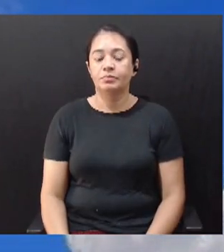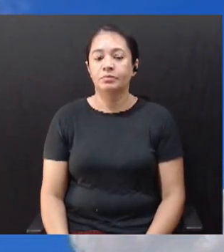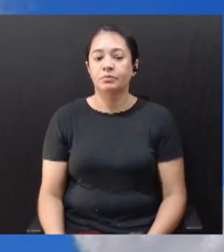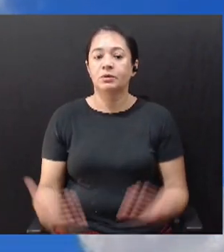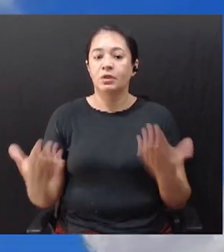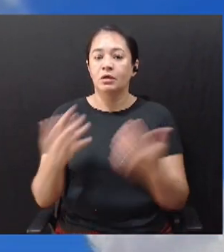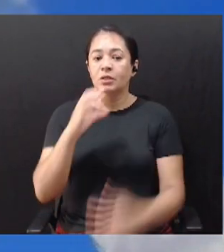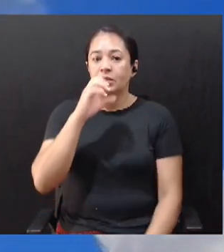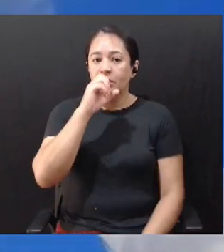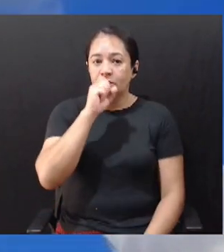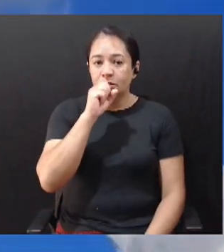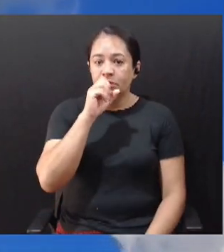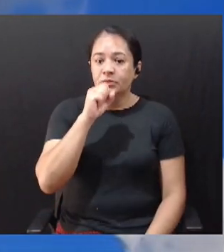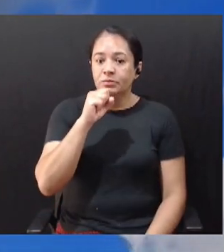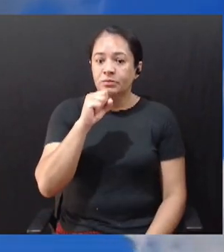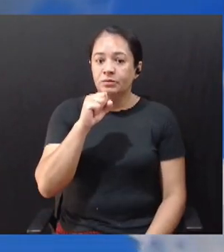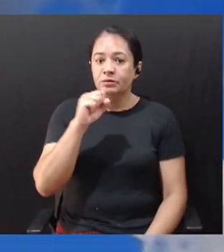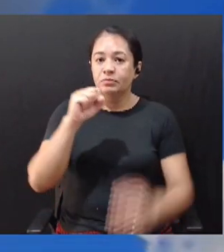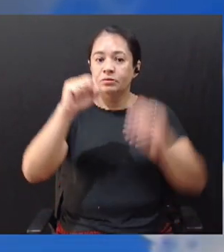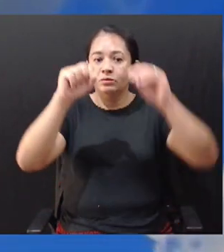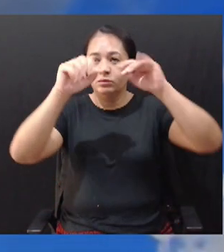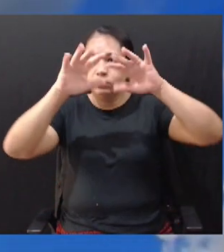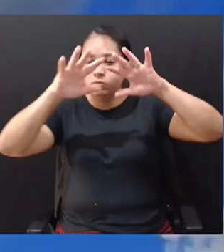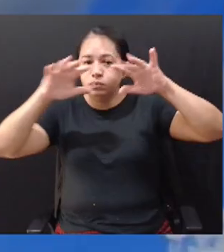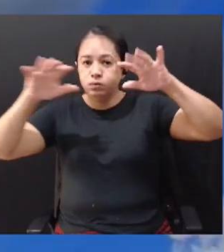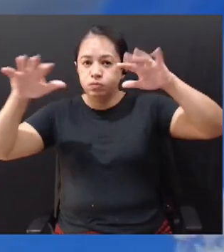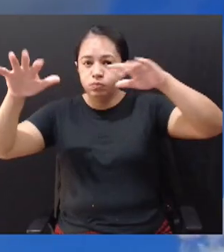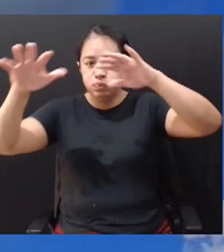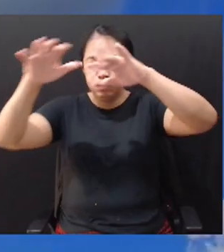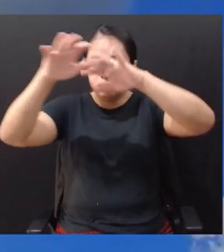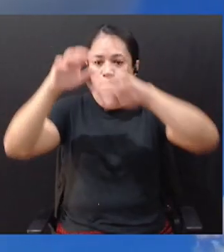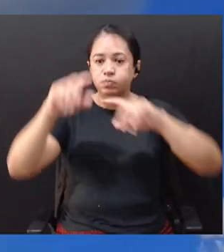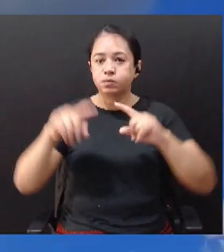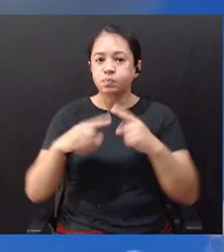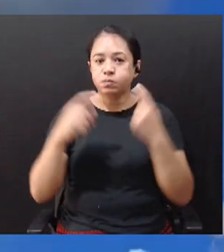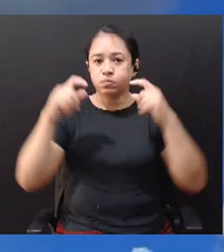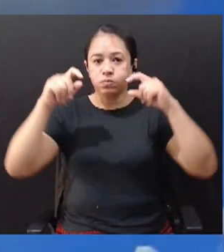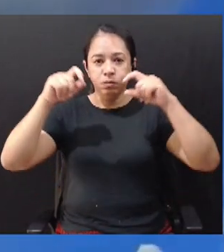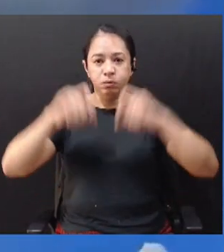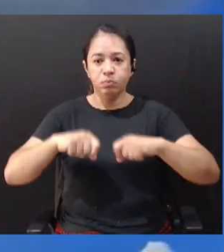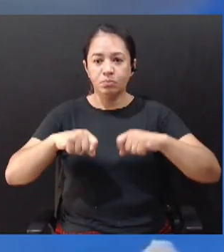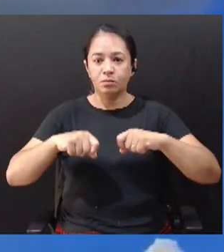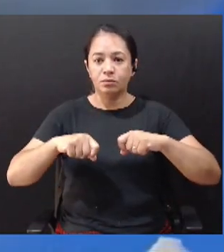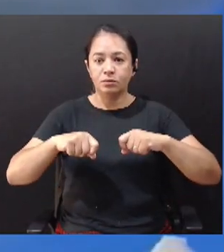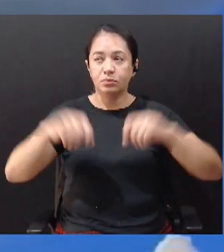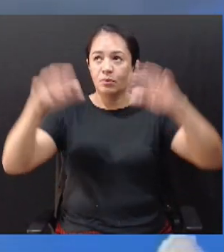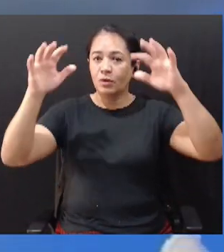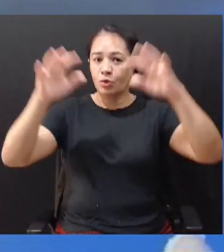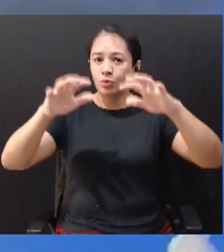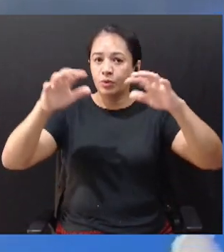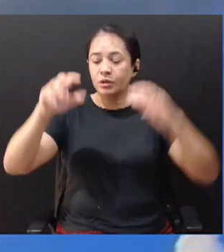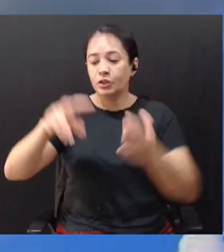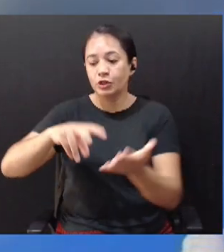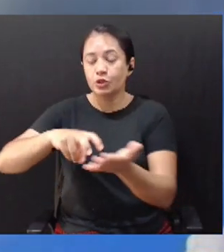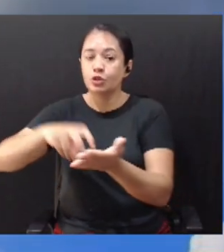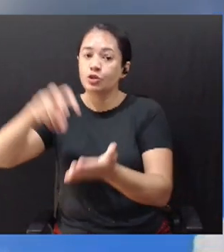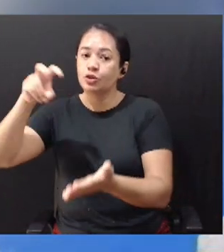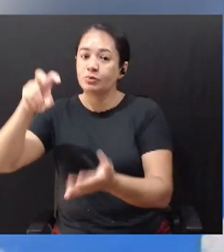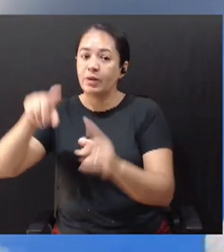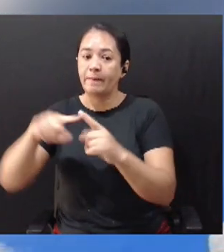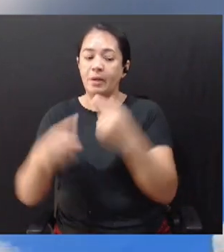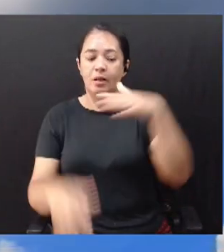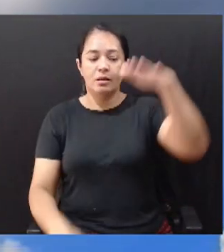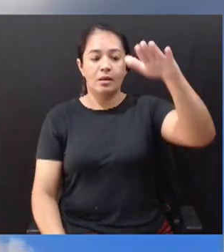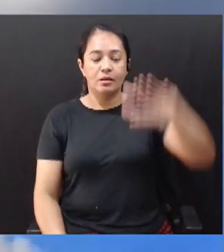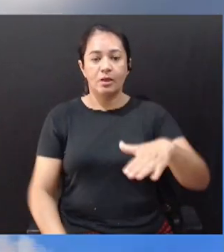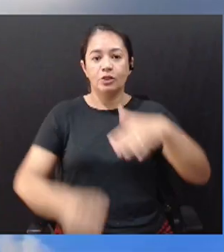gente, nublado, amanhecendo nublado e a possibilidade de chuva na parte da manhã. Aí à tarde e à noite a